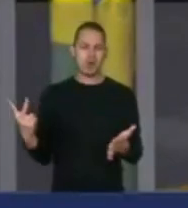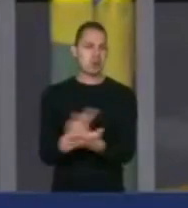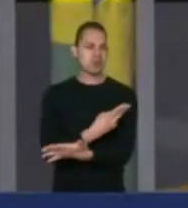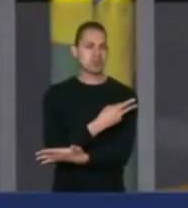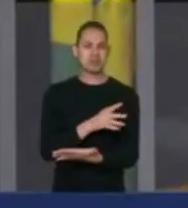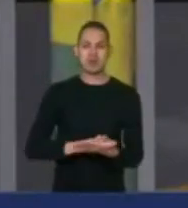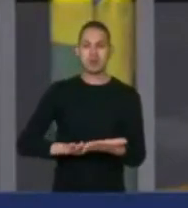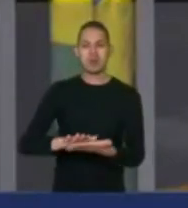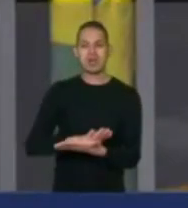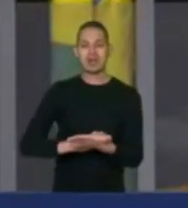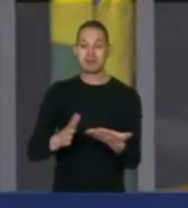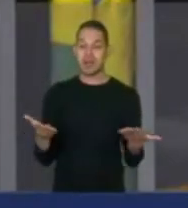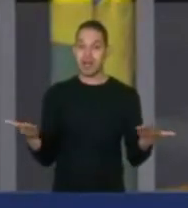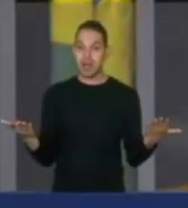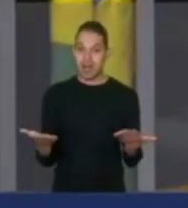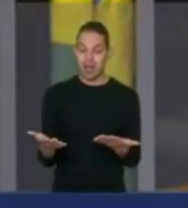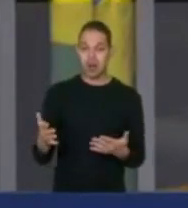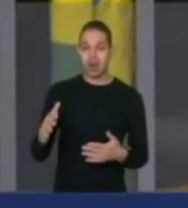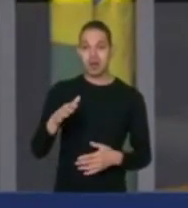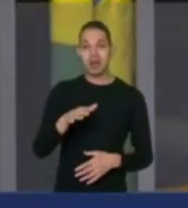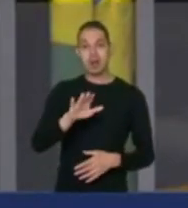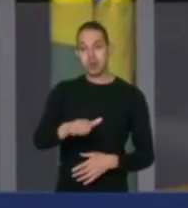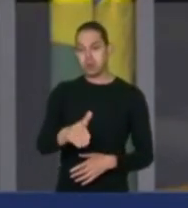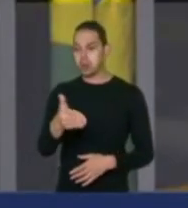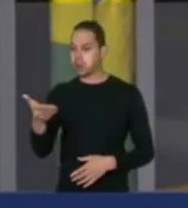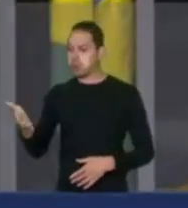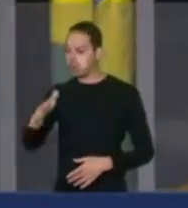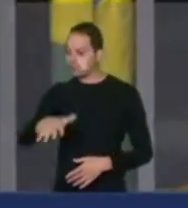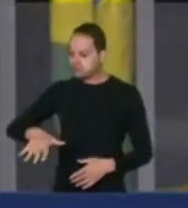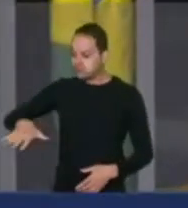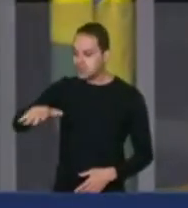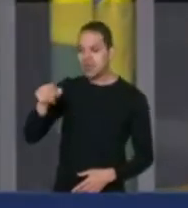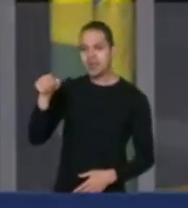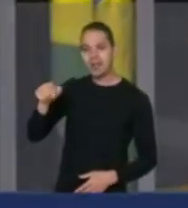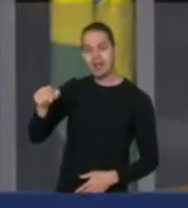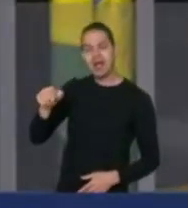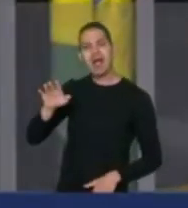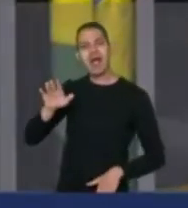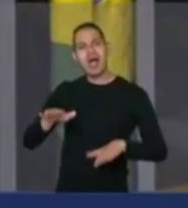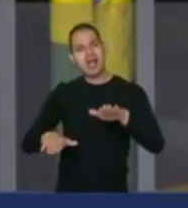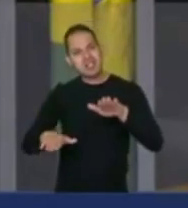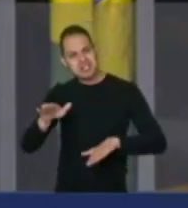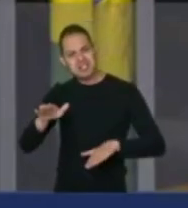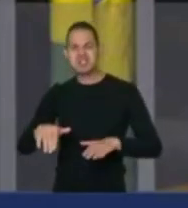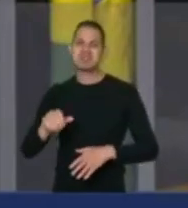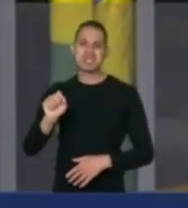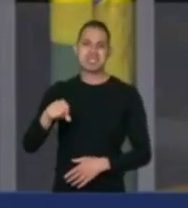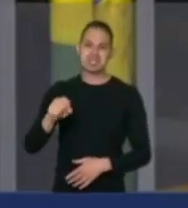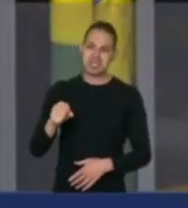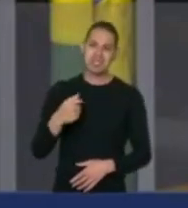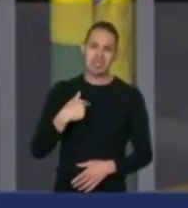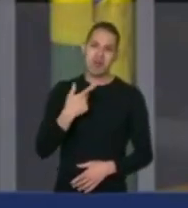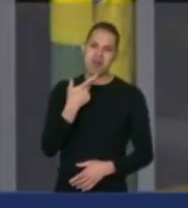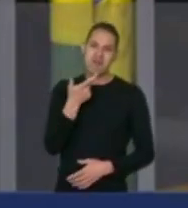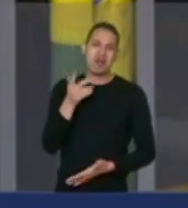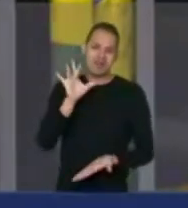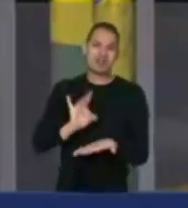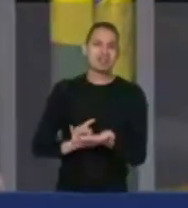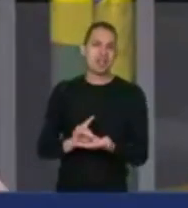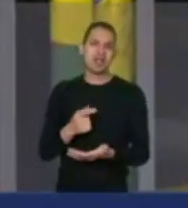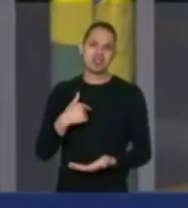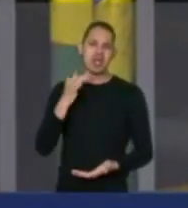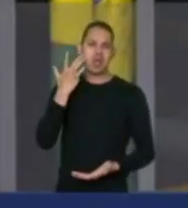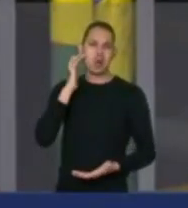aconteceu. Agora, quando é o outro lado do corredor que está, em alguns momentos, sim, eu admito e acho errado,